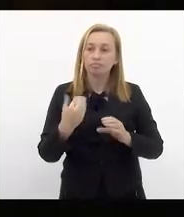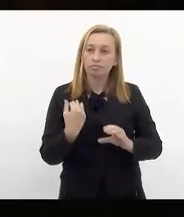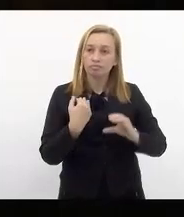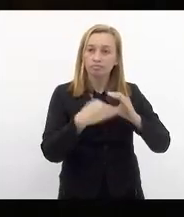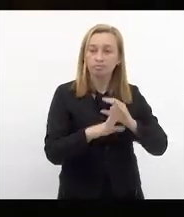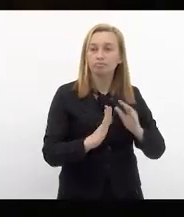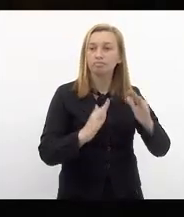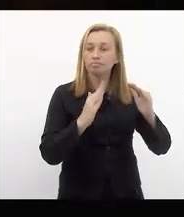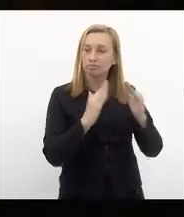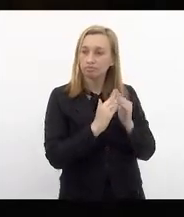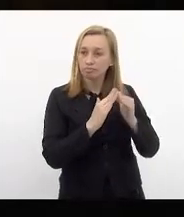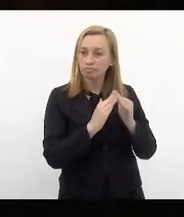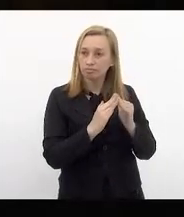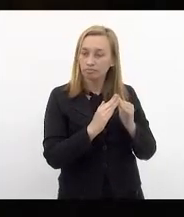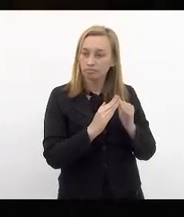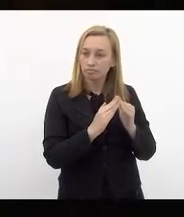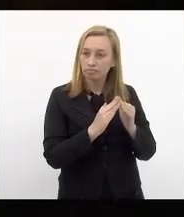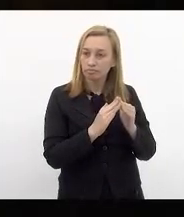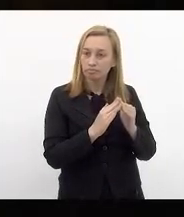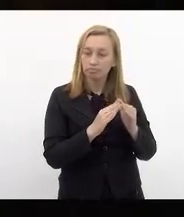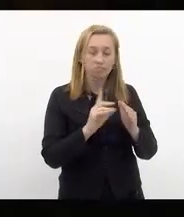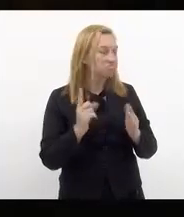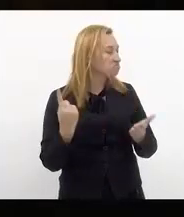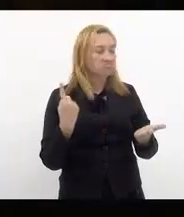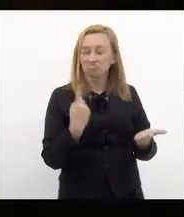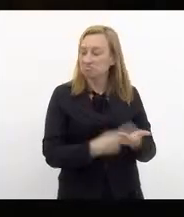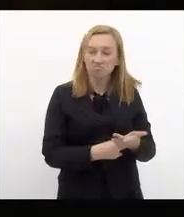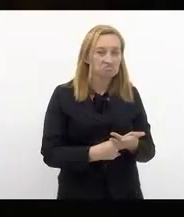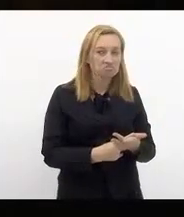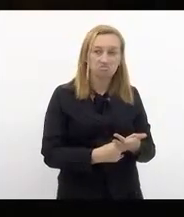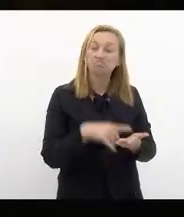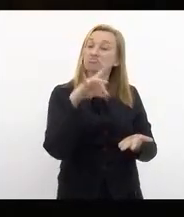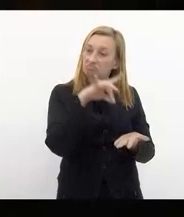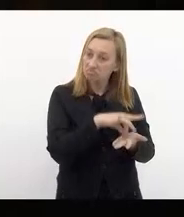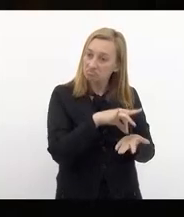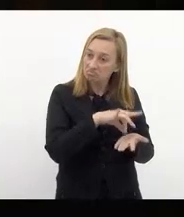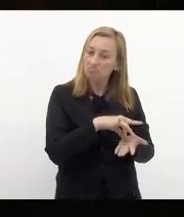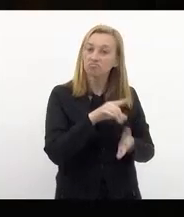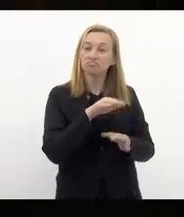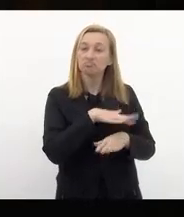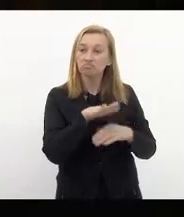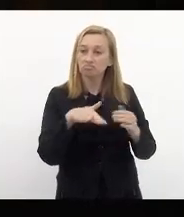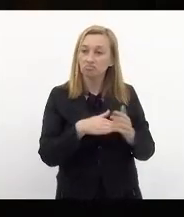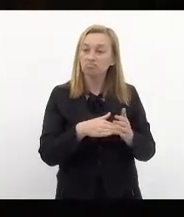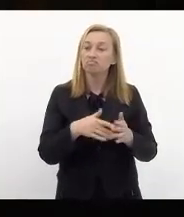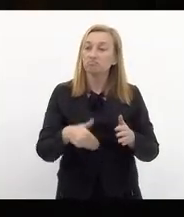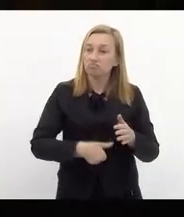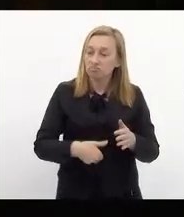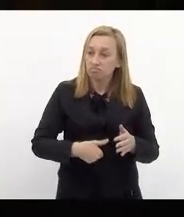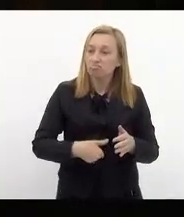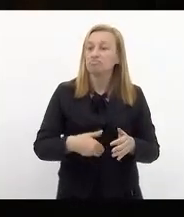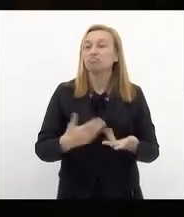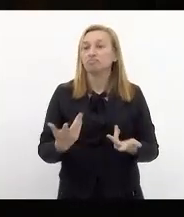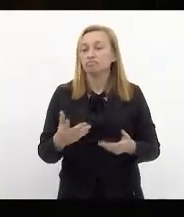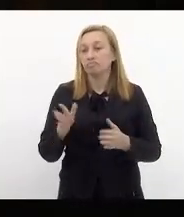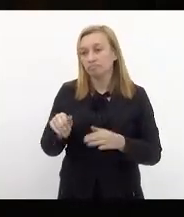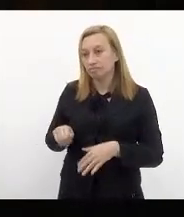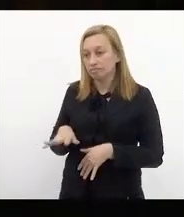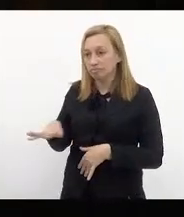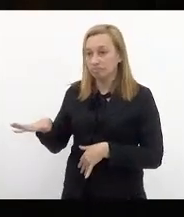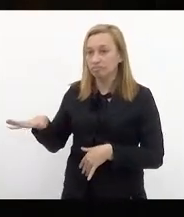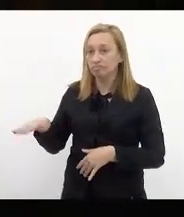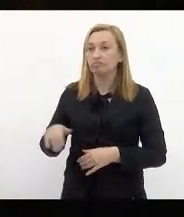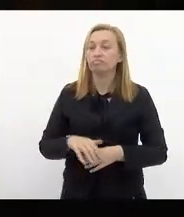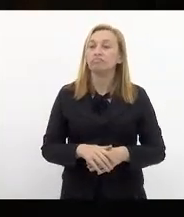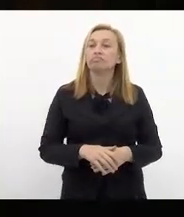maneira oportunista e descompromissada com a realidade daqueles e daquelas que passam fome na favela e na